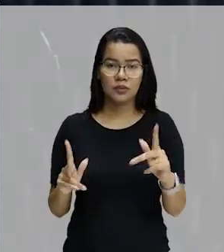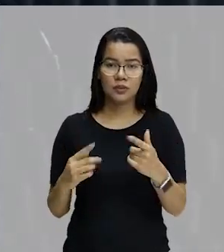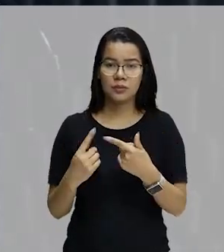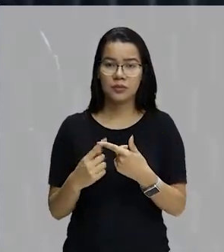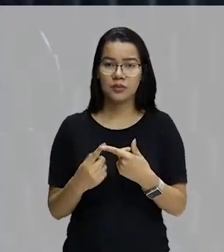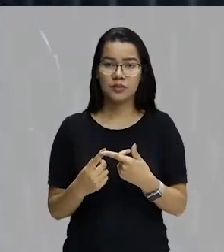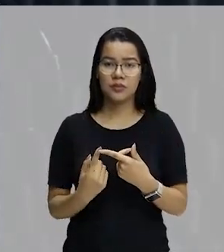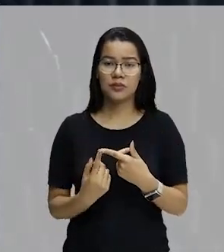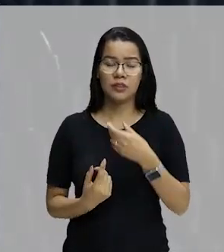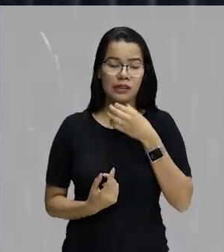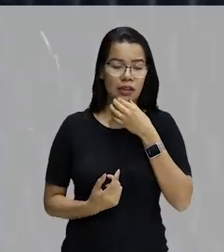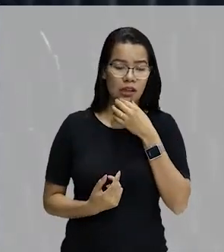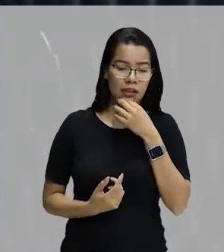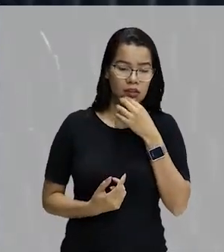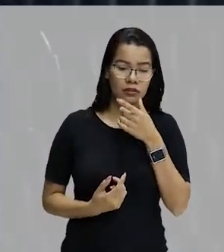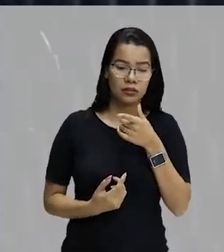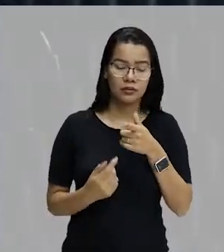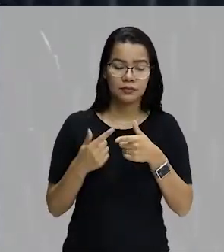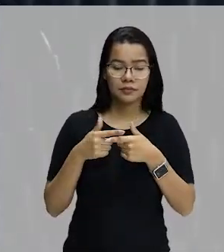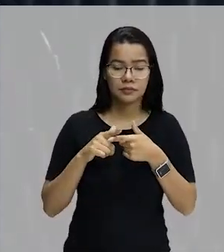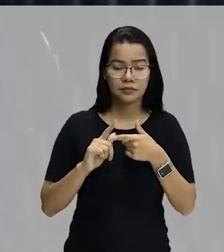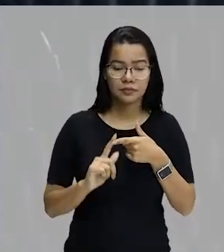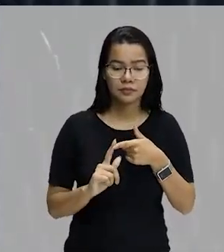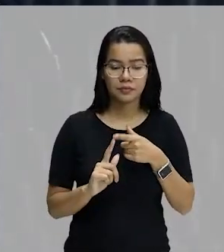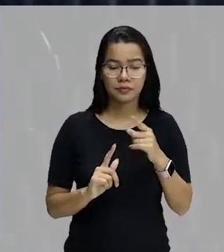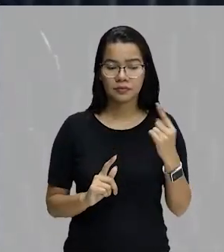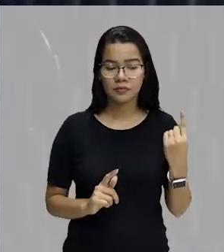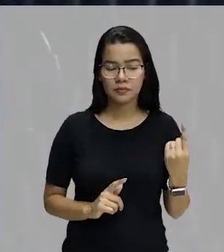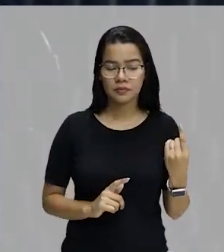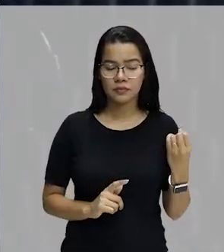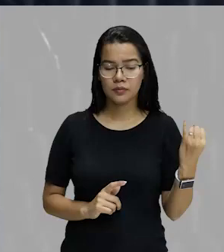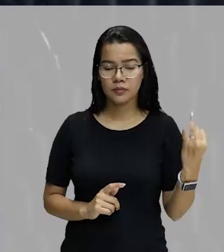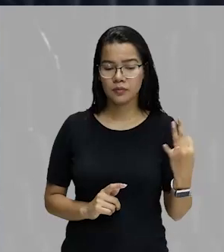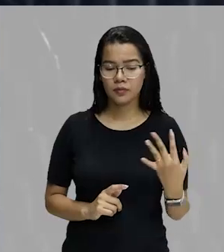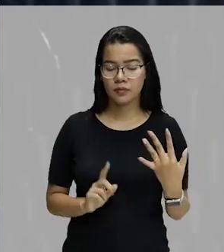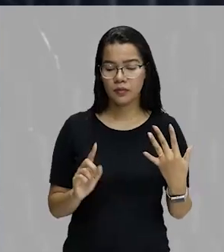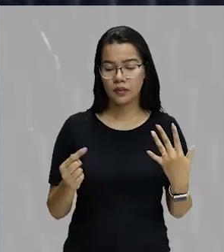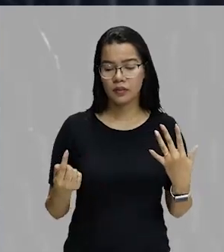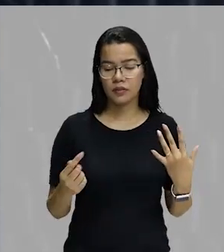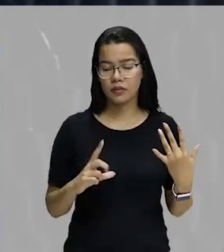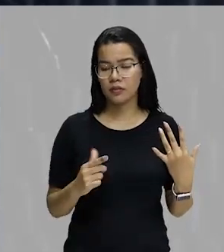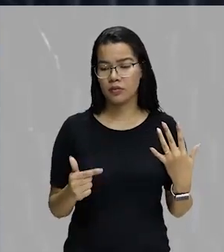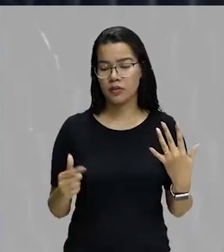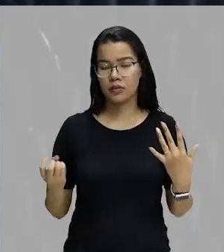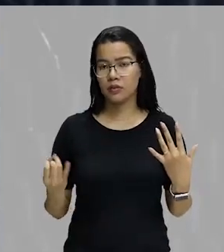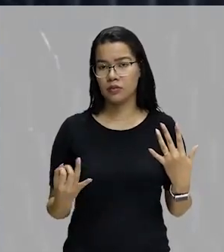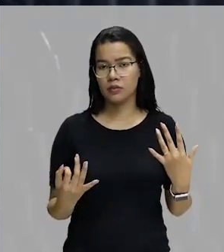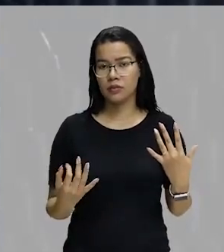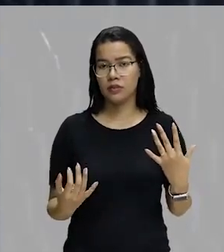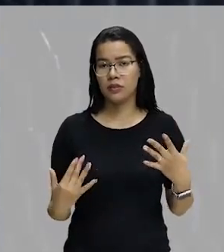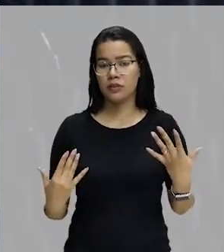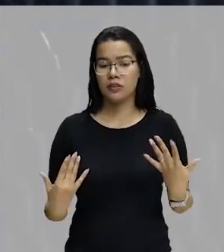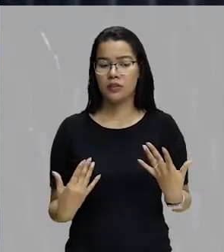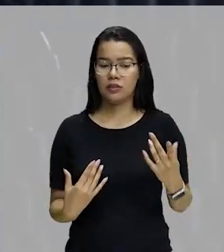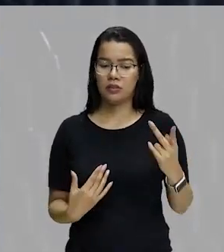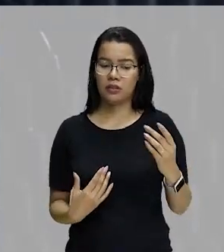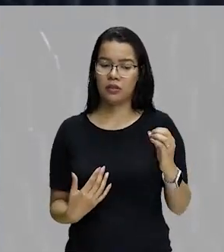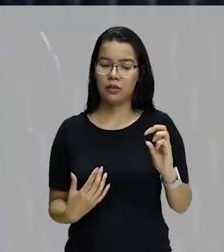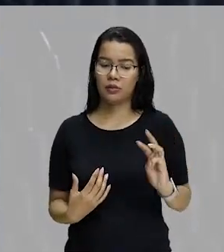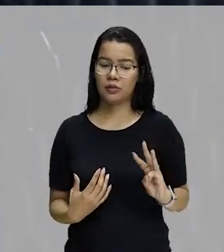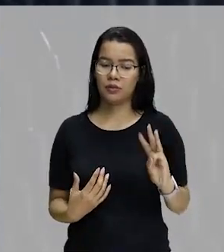inglês você separa substantivos contáveis de substantivos incontáveis. Então, how many você vai usar quando você